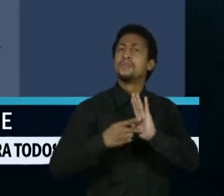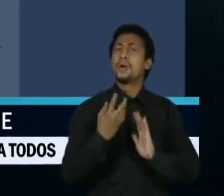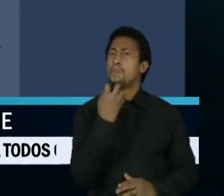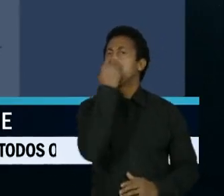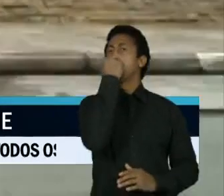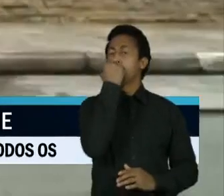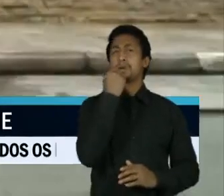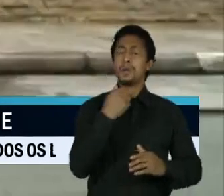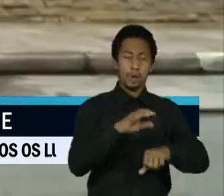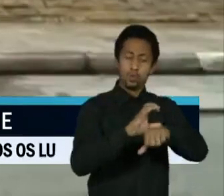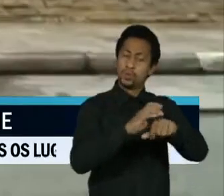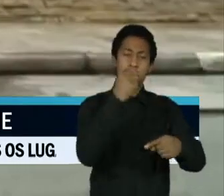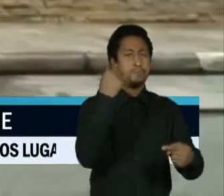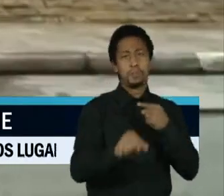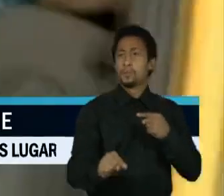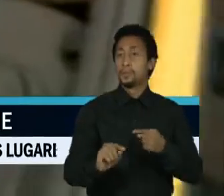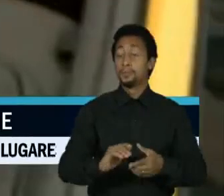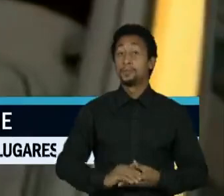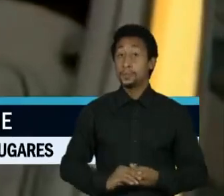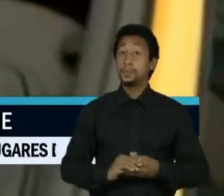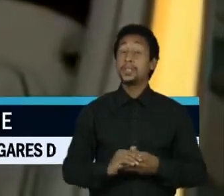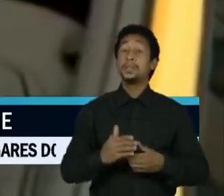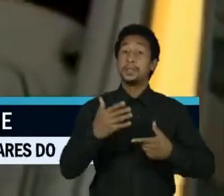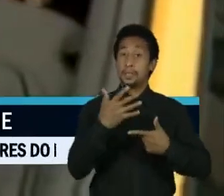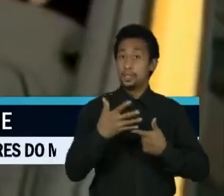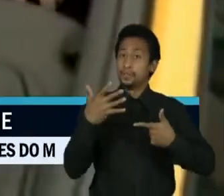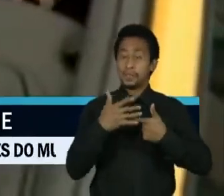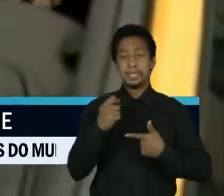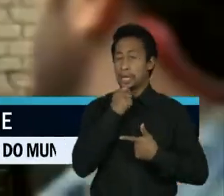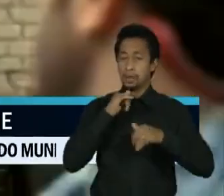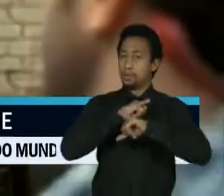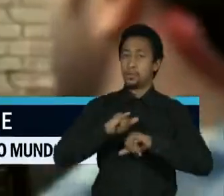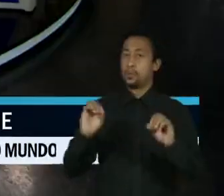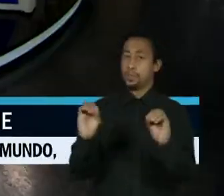inconstitucional. A Netflix ainda não se pronunciou sobre o caso.